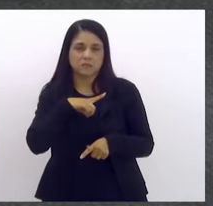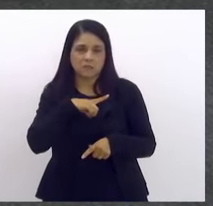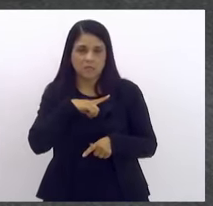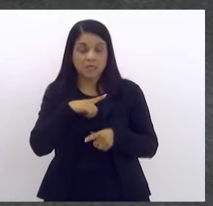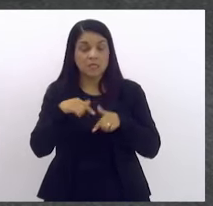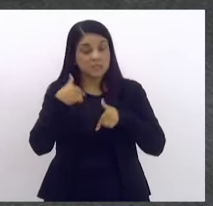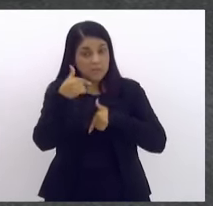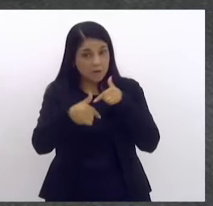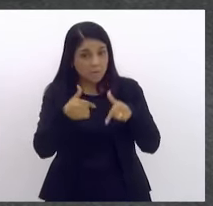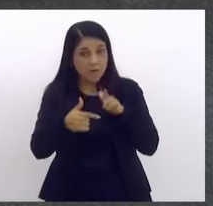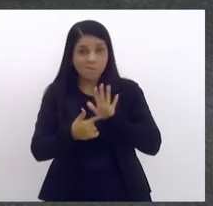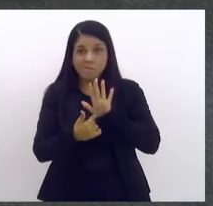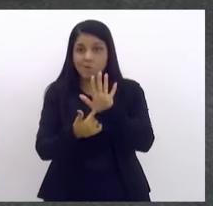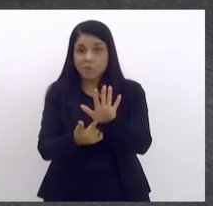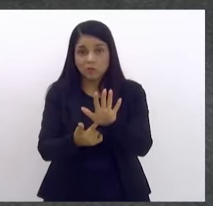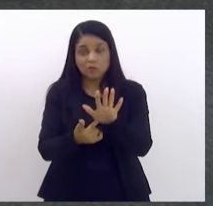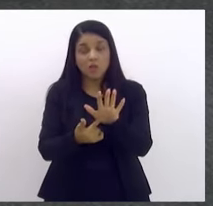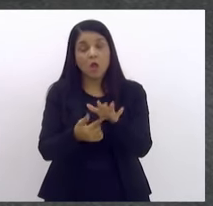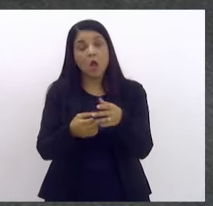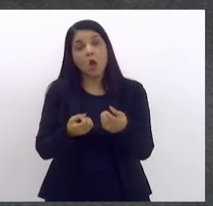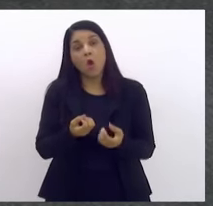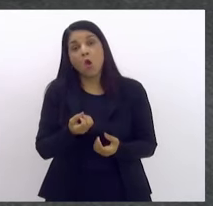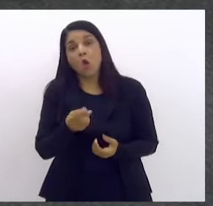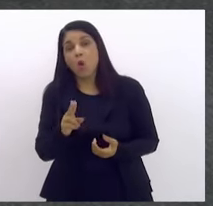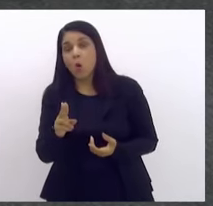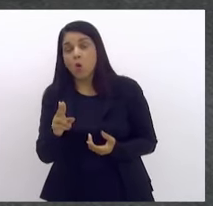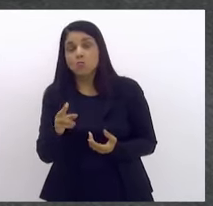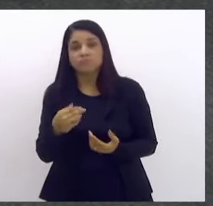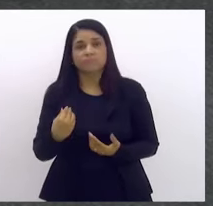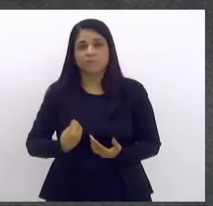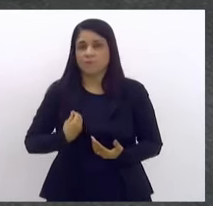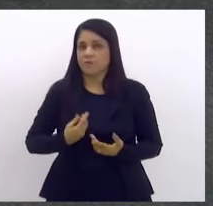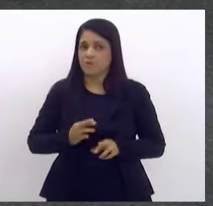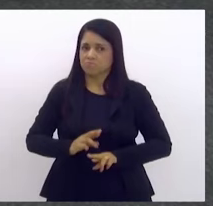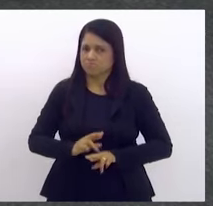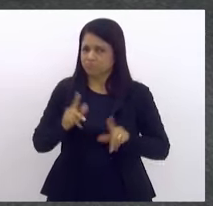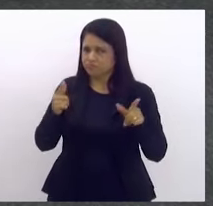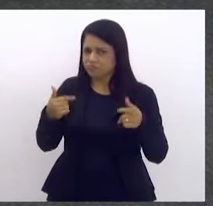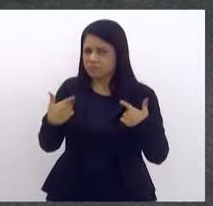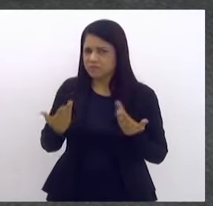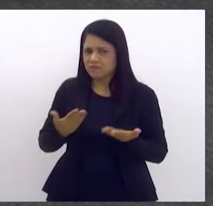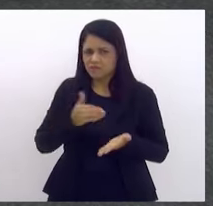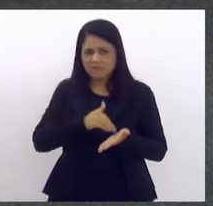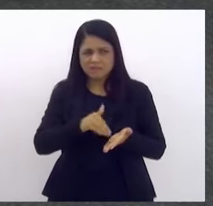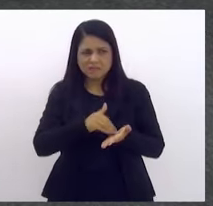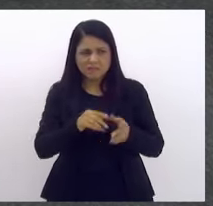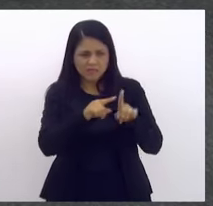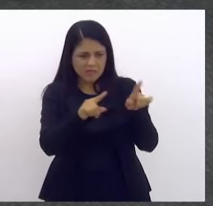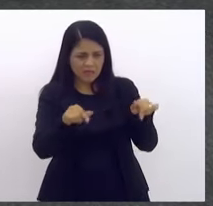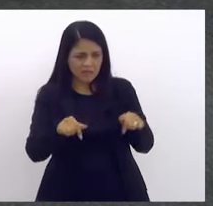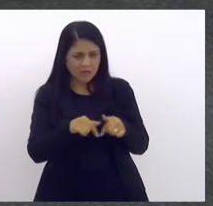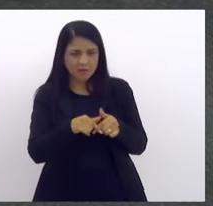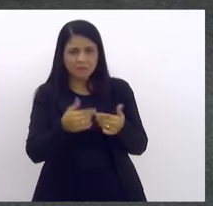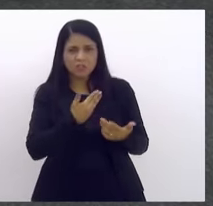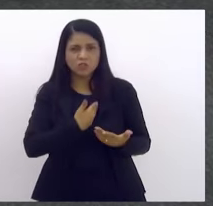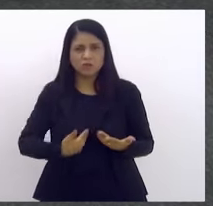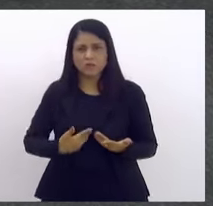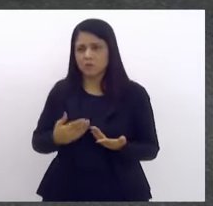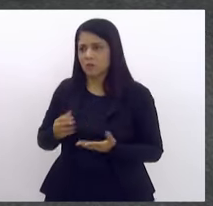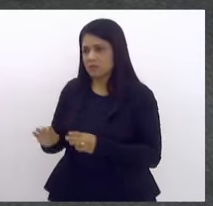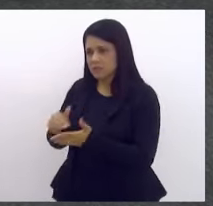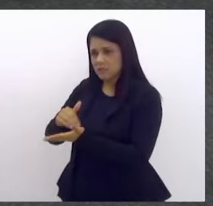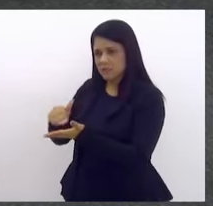um trabalho, ou não viver essa dicotomia de ter uma secretaria do gabinete do governo, uma secretaria do governo,